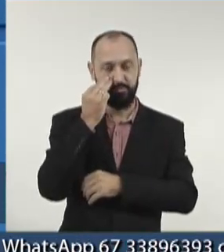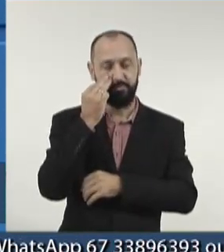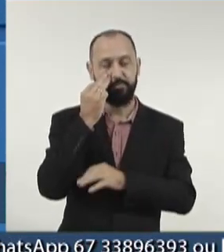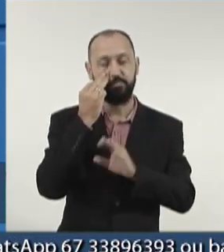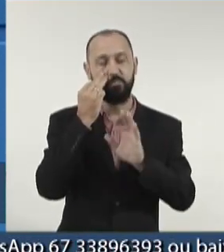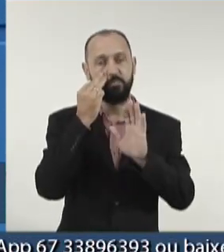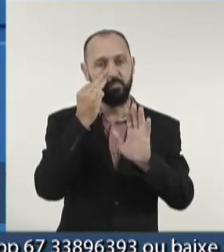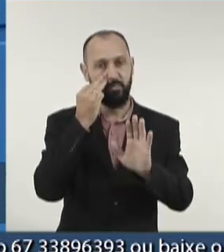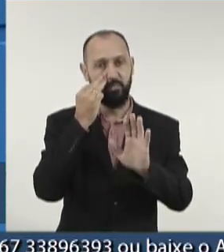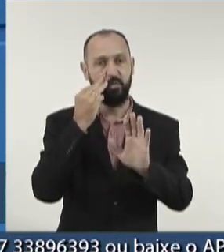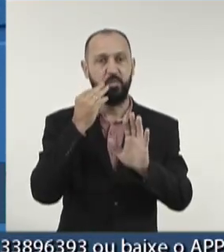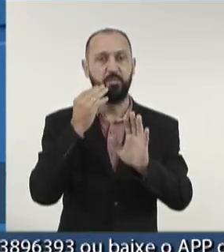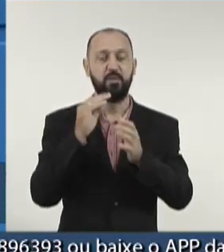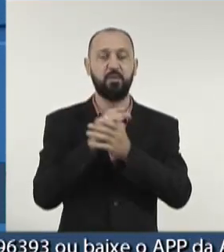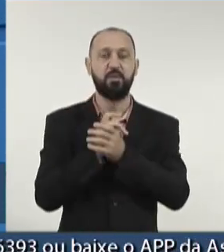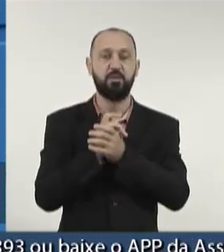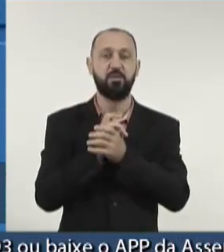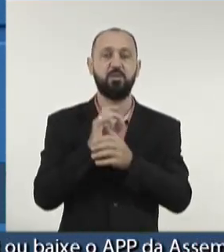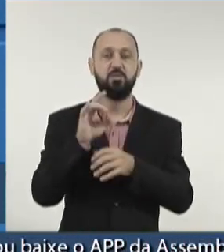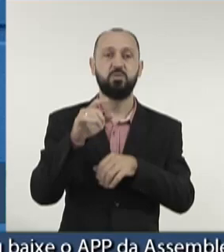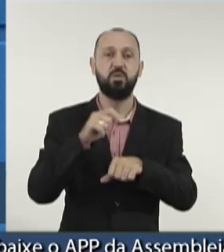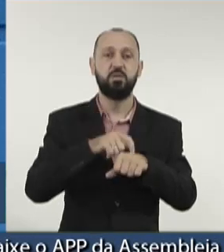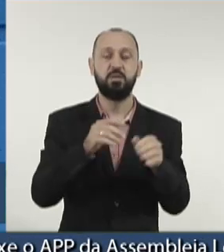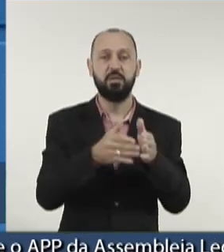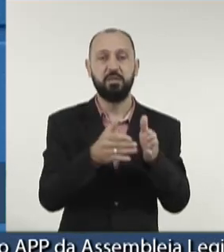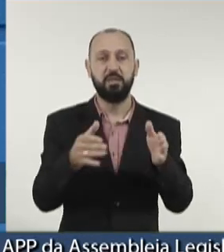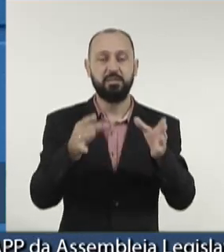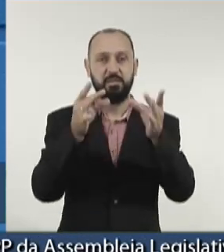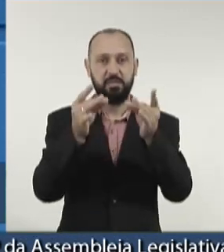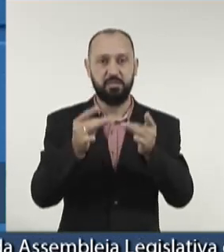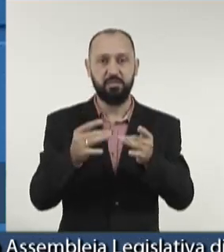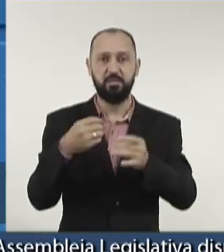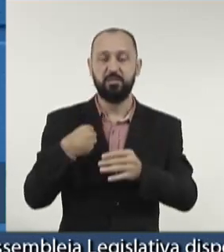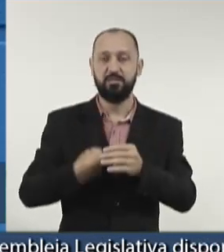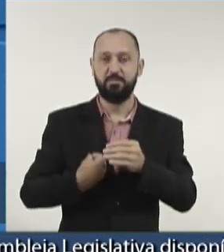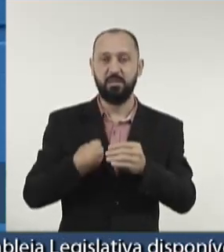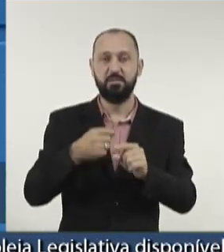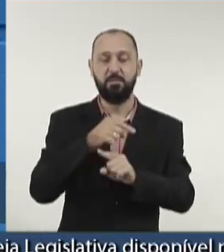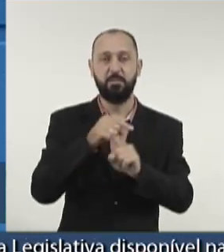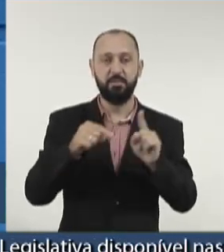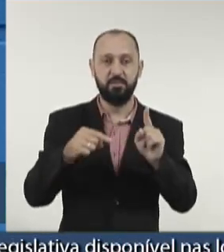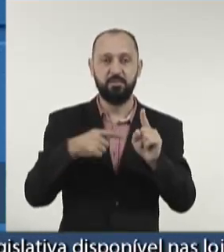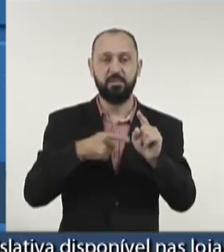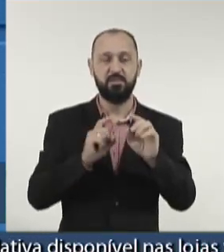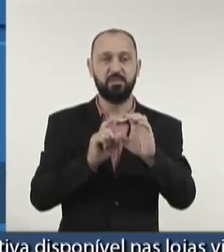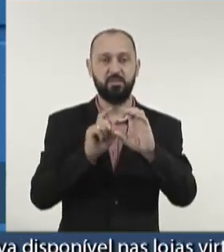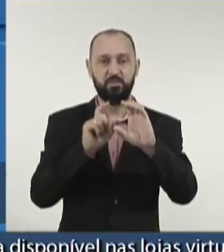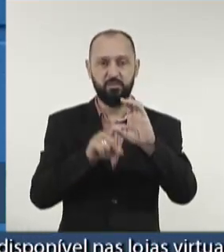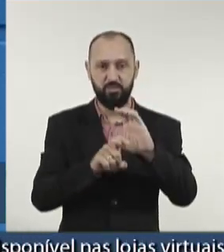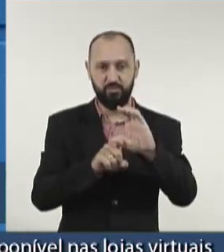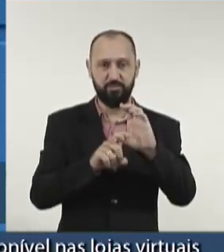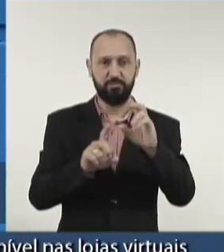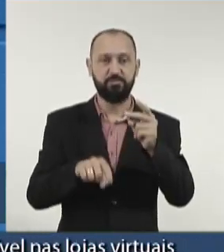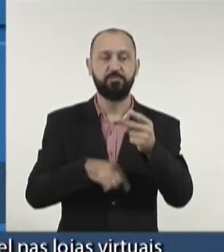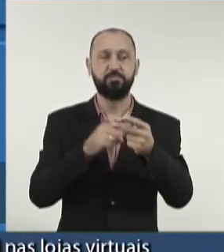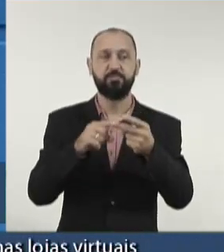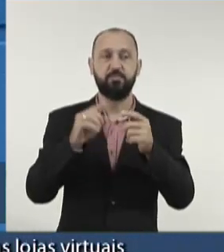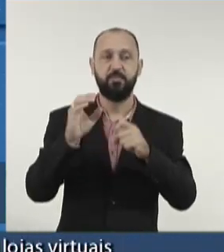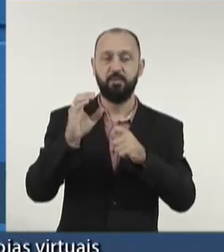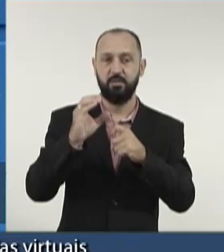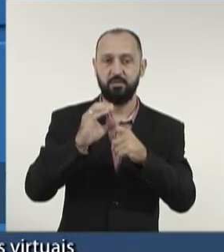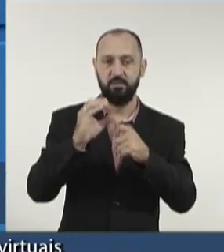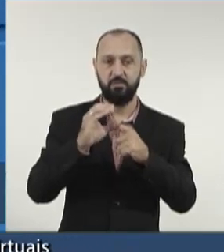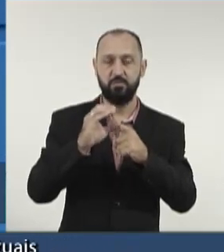Então, só nesse fator participativo existe essa dívida. Depois, a Cacems